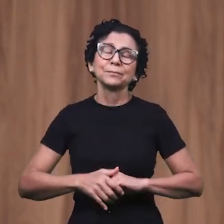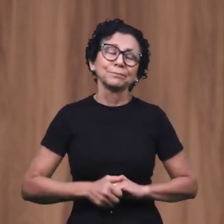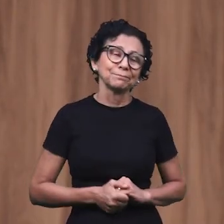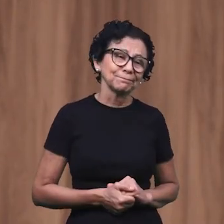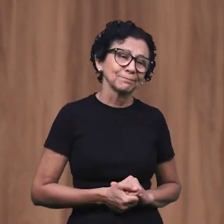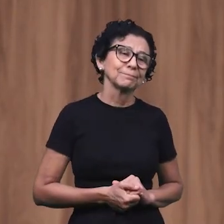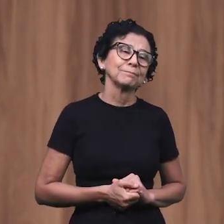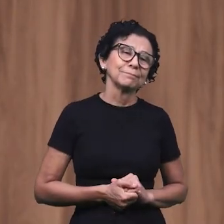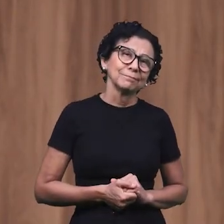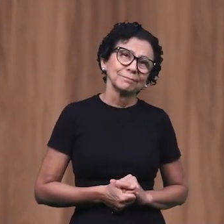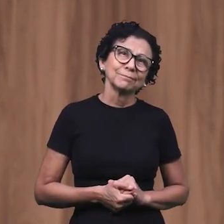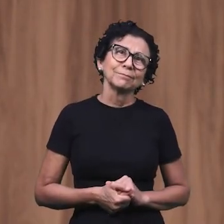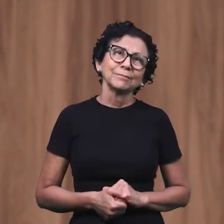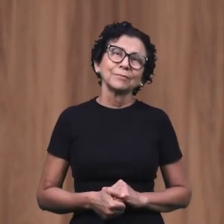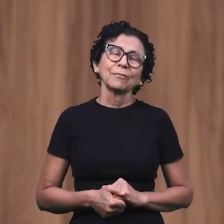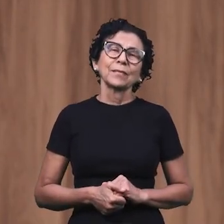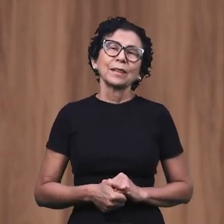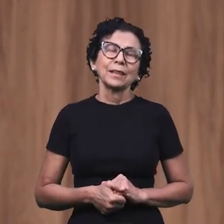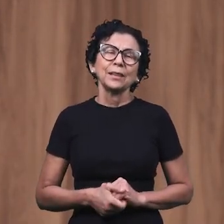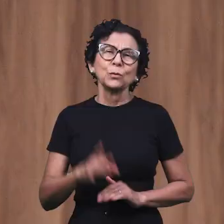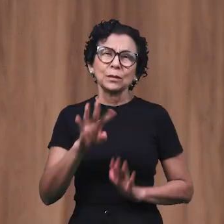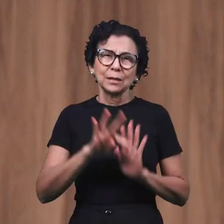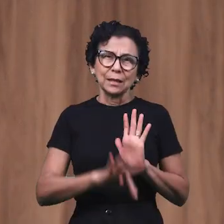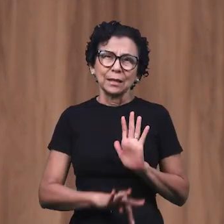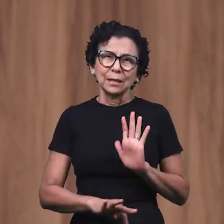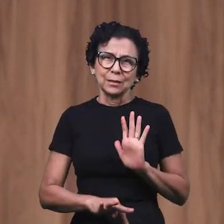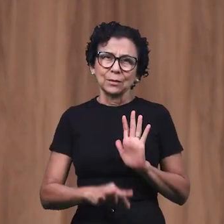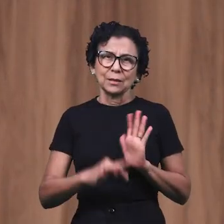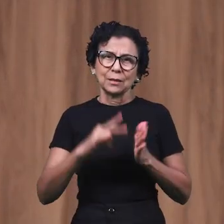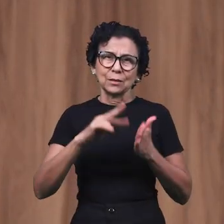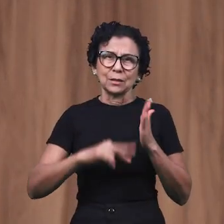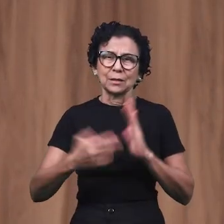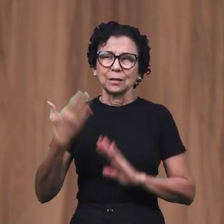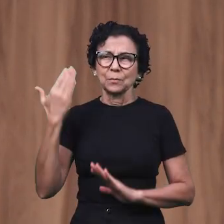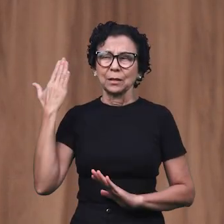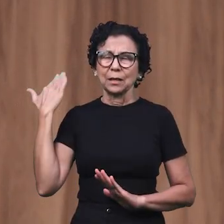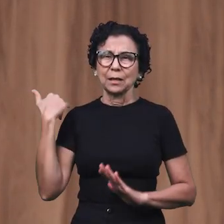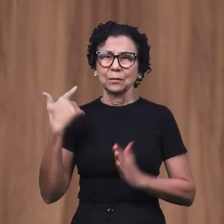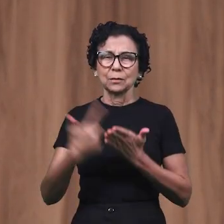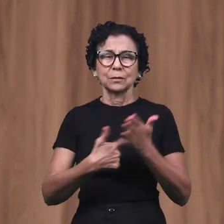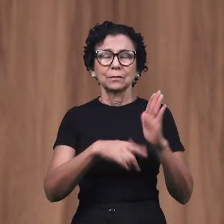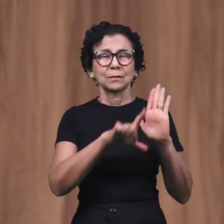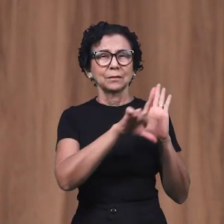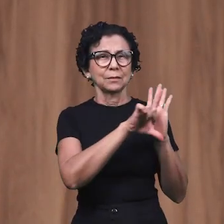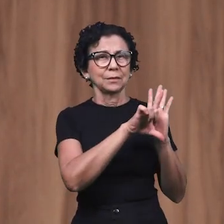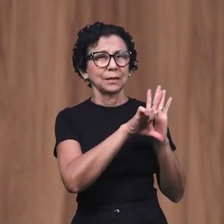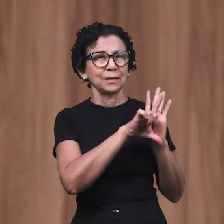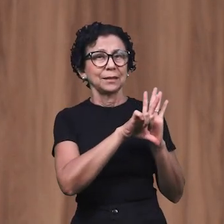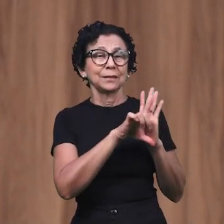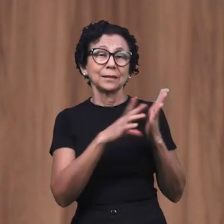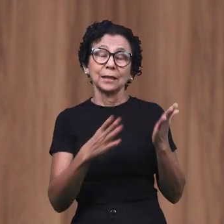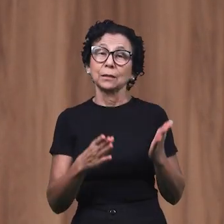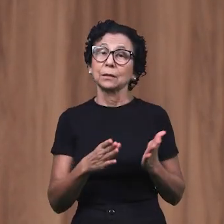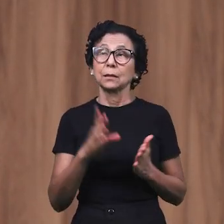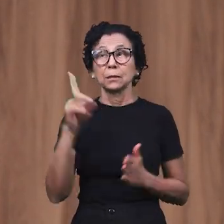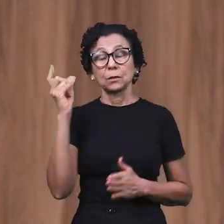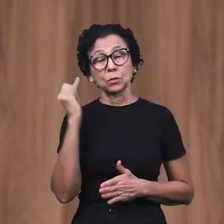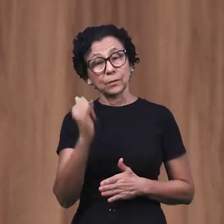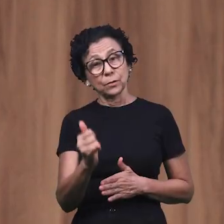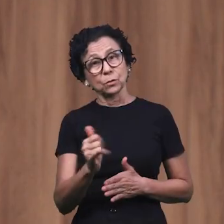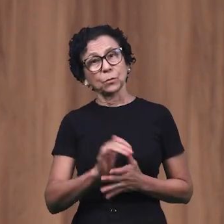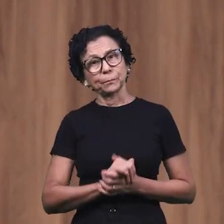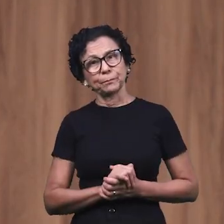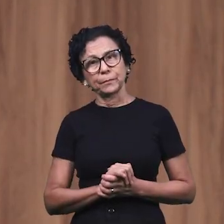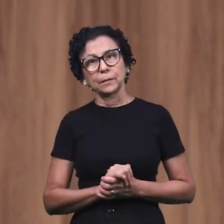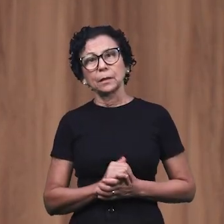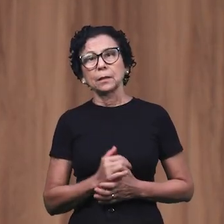trás, dos livros que nós lemos atrás, né, os livros da lei, o Senhor disse que se servissem ao Senhor haveria uma bênção,